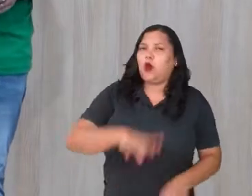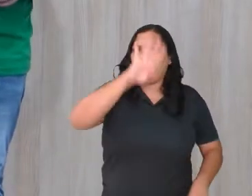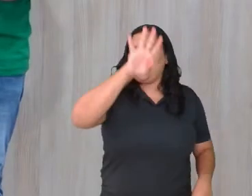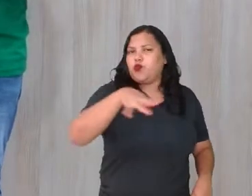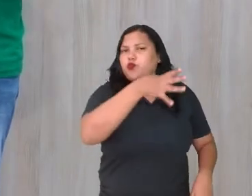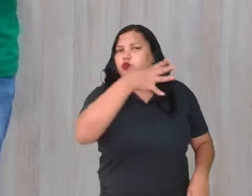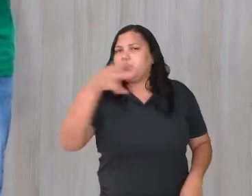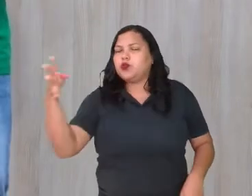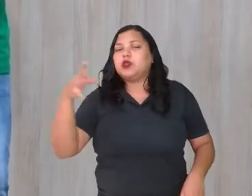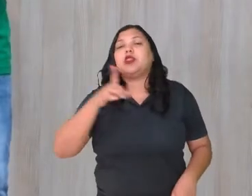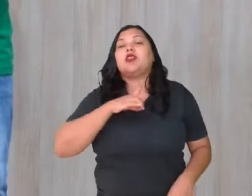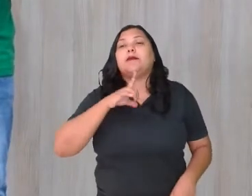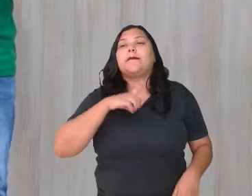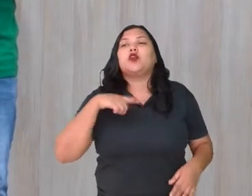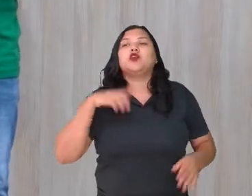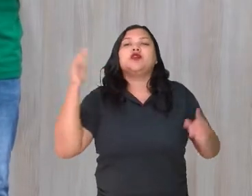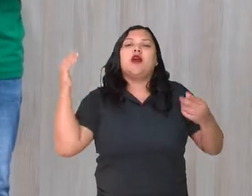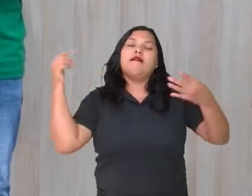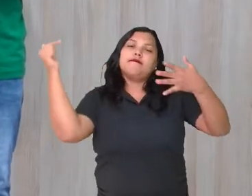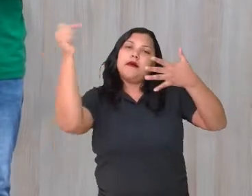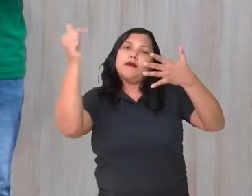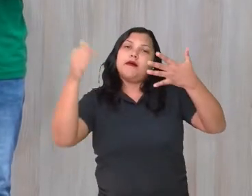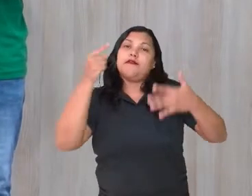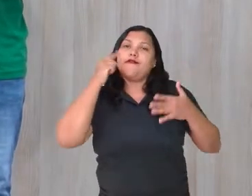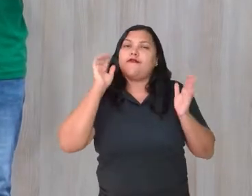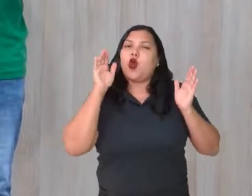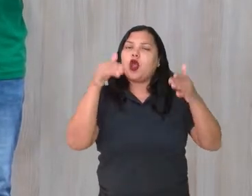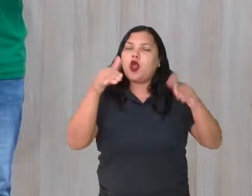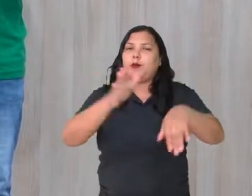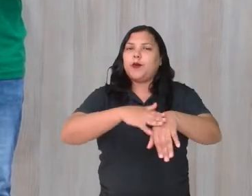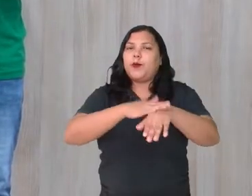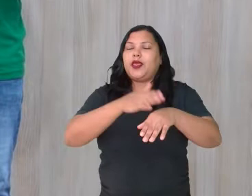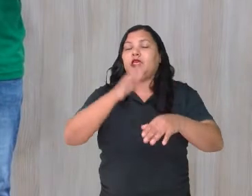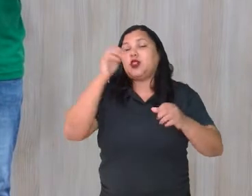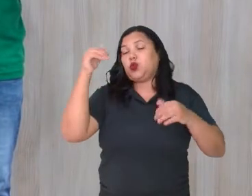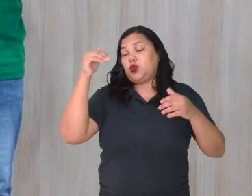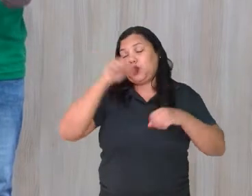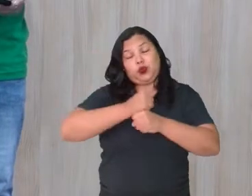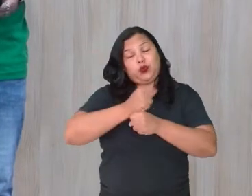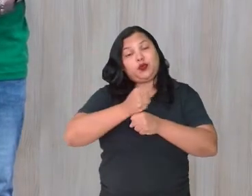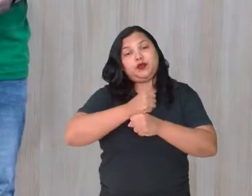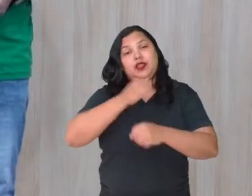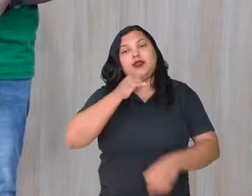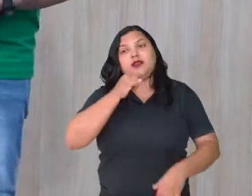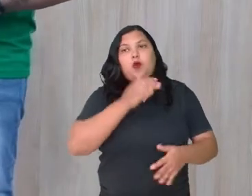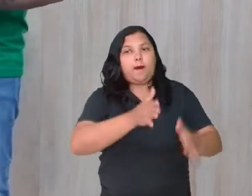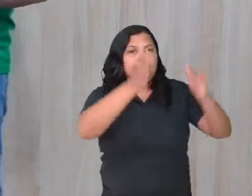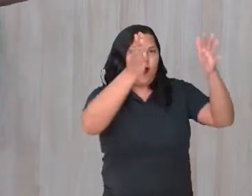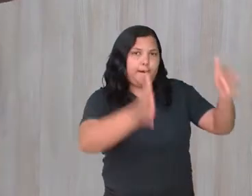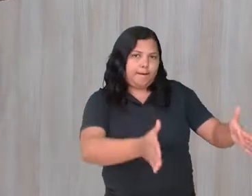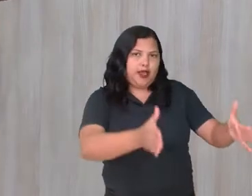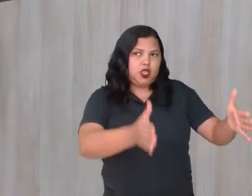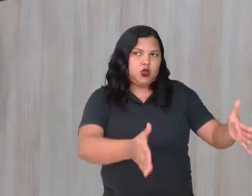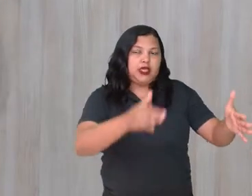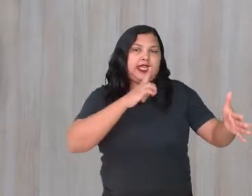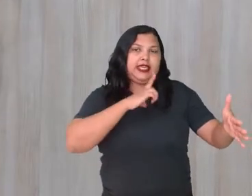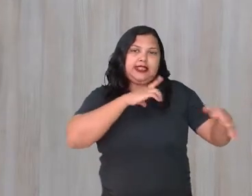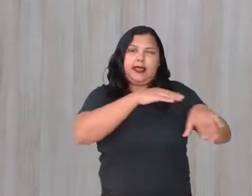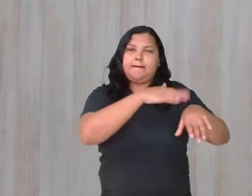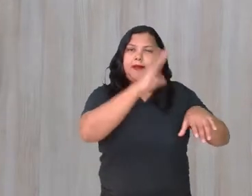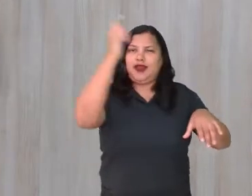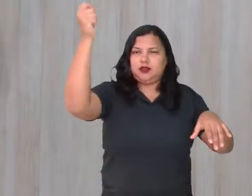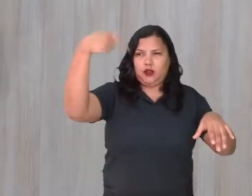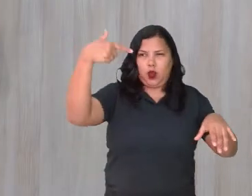para a gente fazer referência ao período do ano. Então a gente sabe que existem períodos do ano onde é mais provável